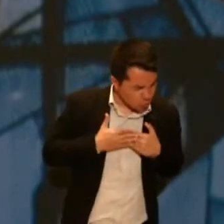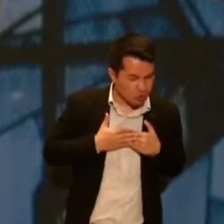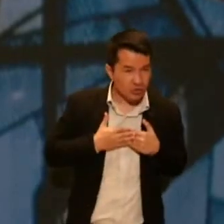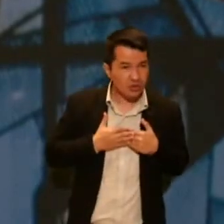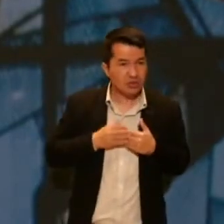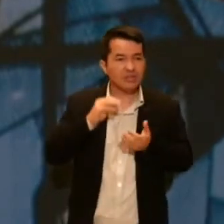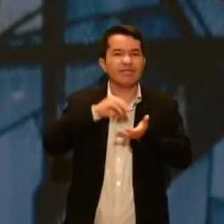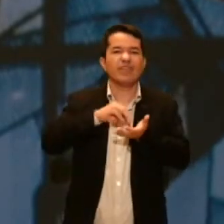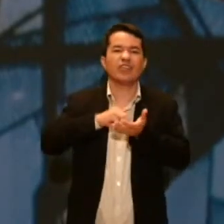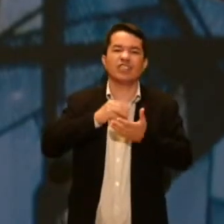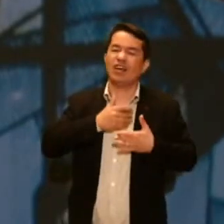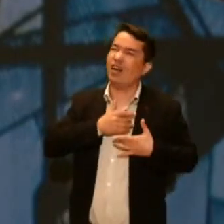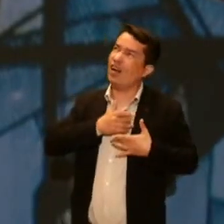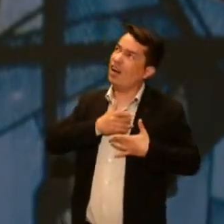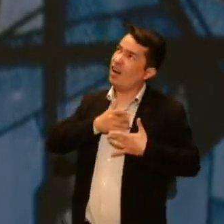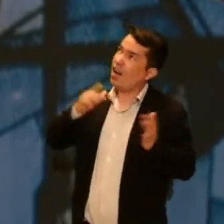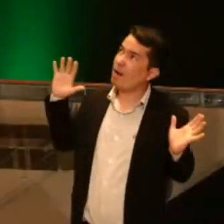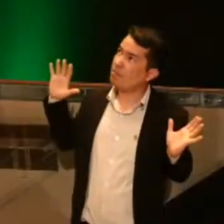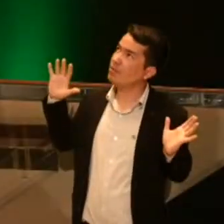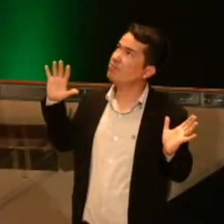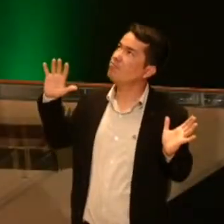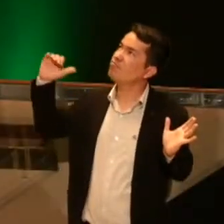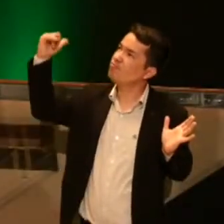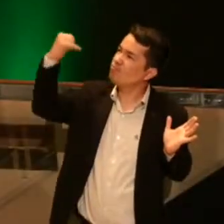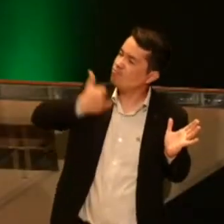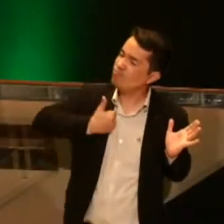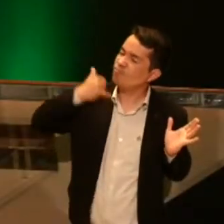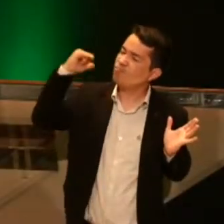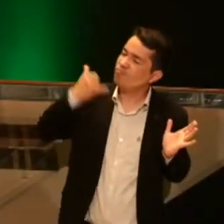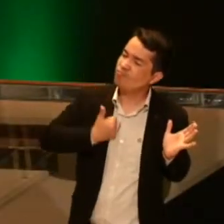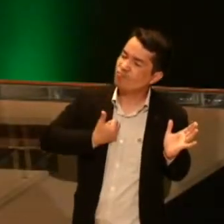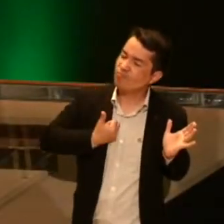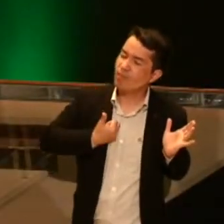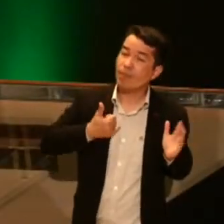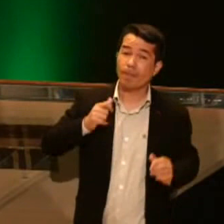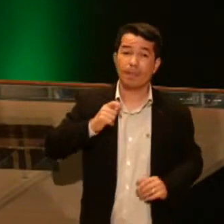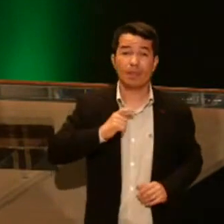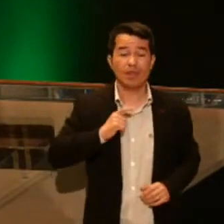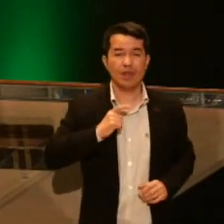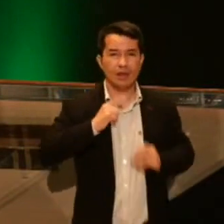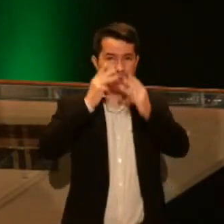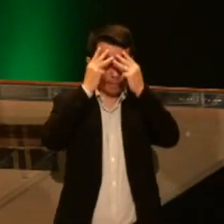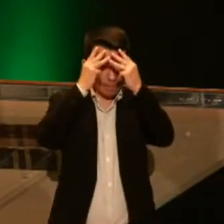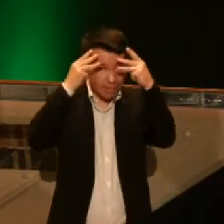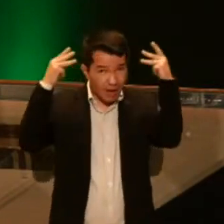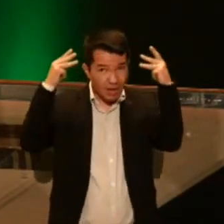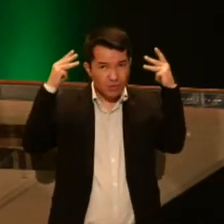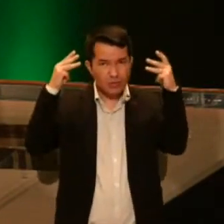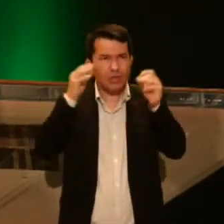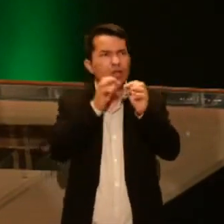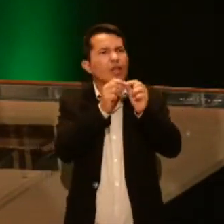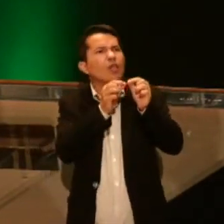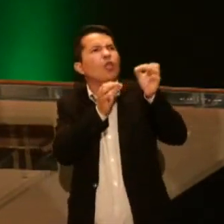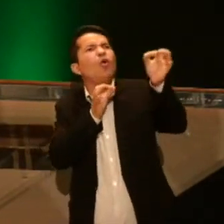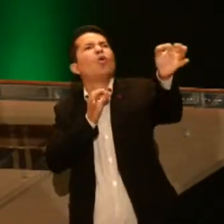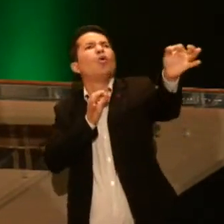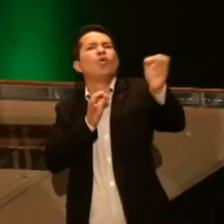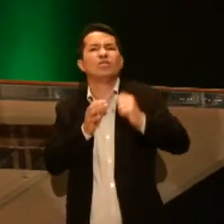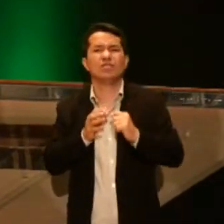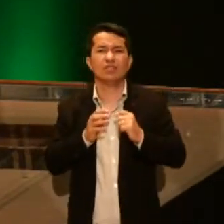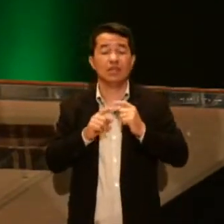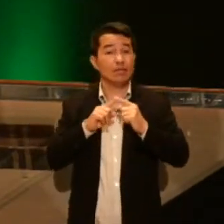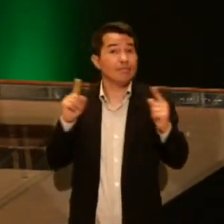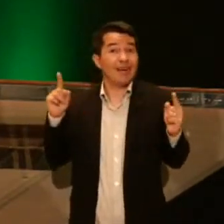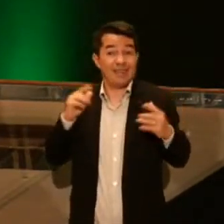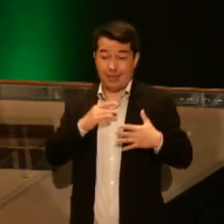longe, mas por causa do coração deles, eles eram aqueles que estavam mais perto de